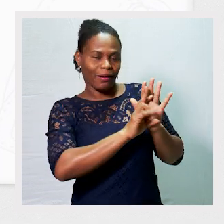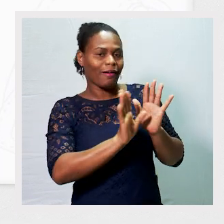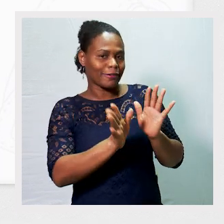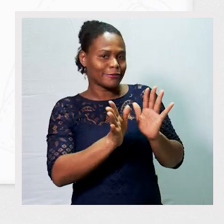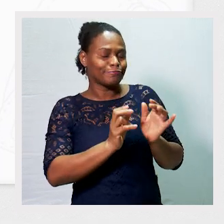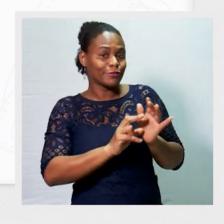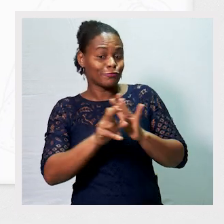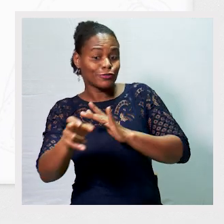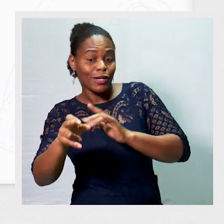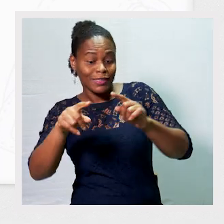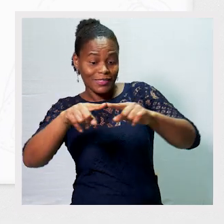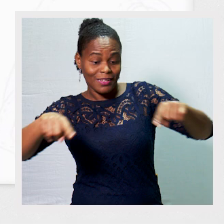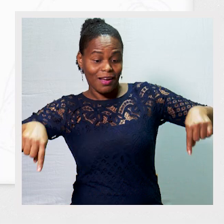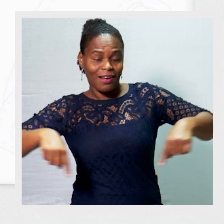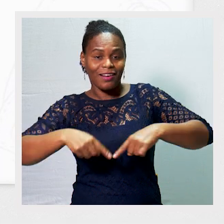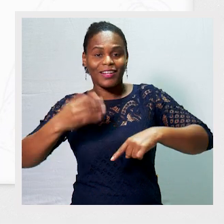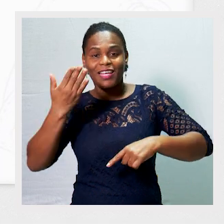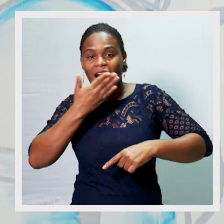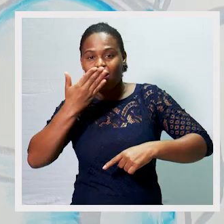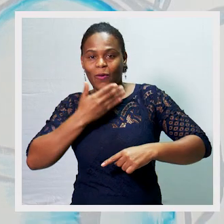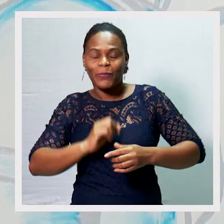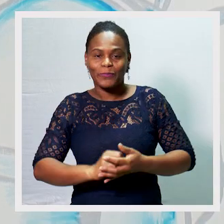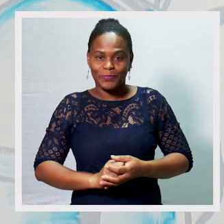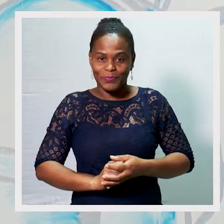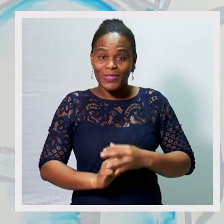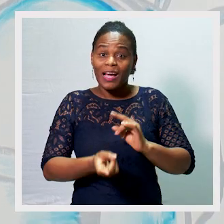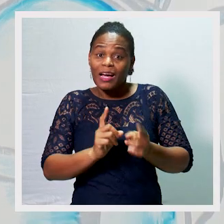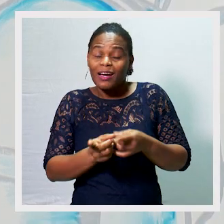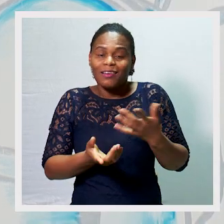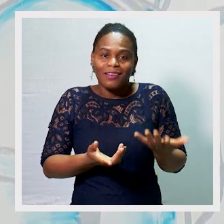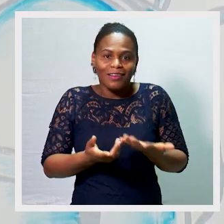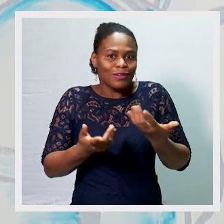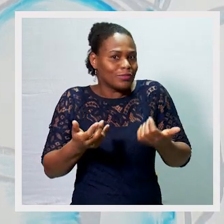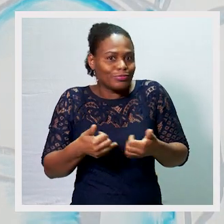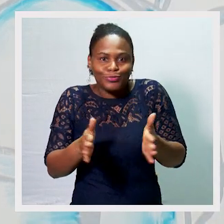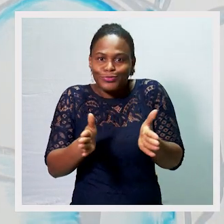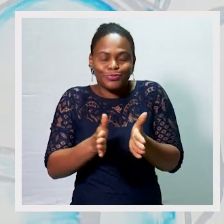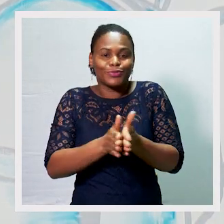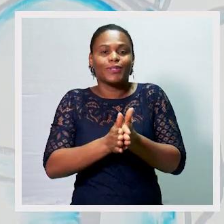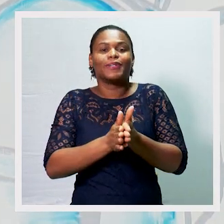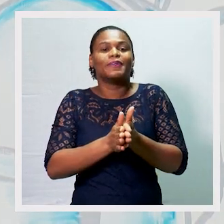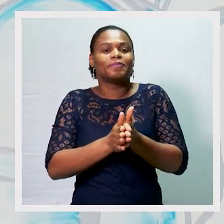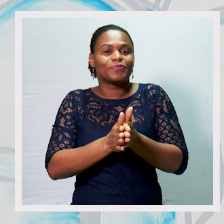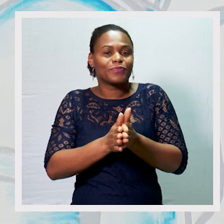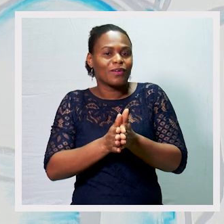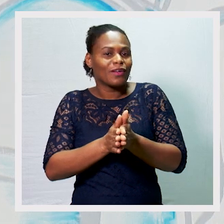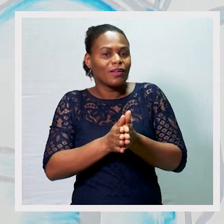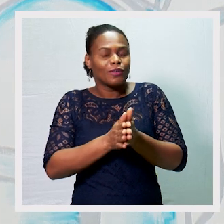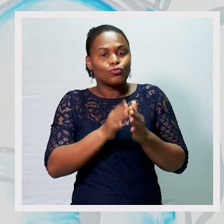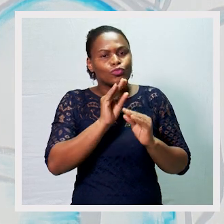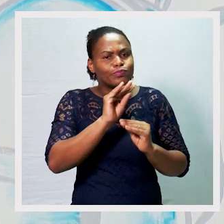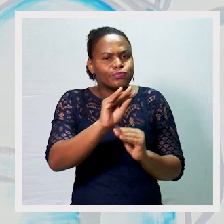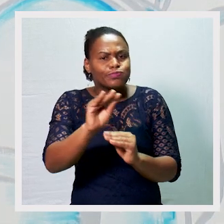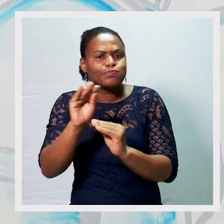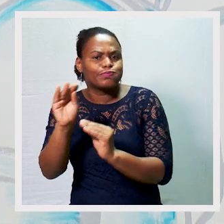as regras da sala de aula, que é exatamente todos